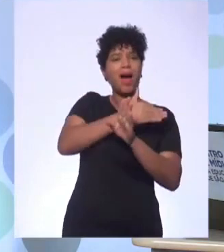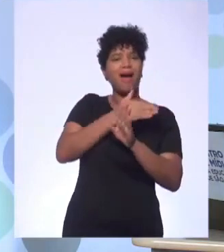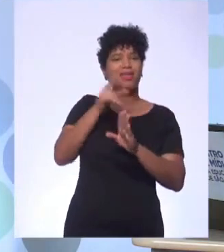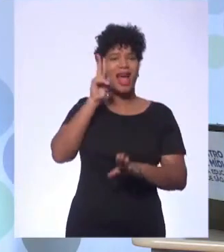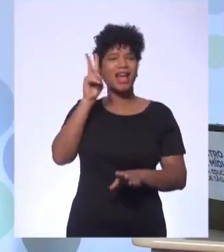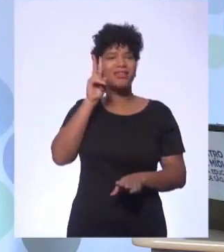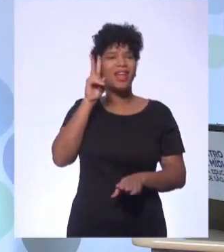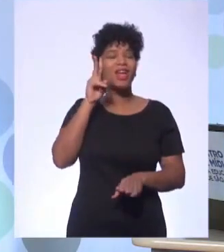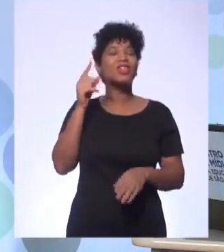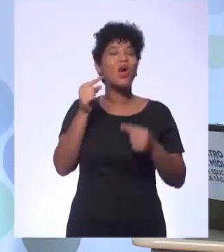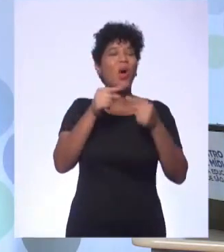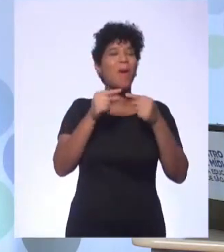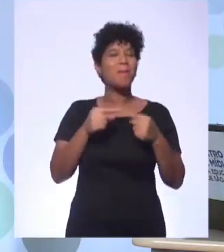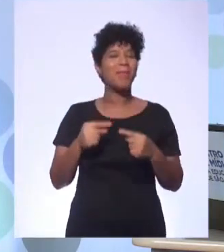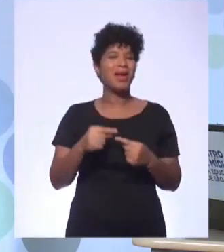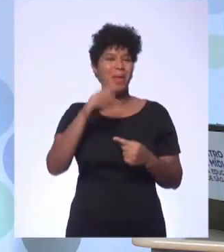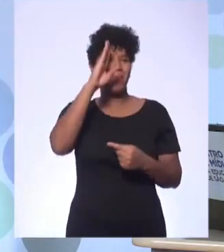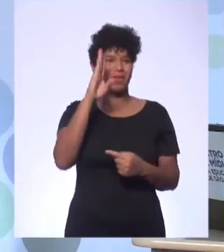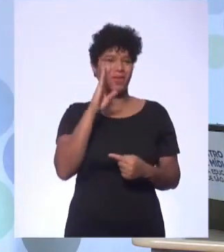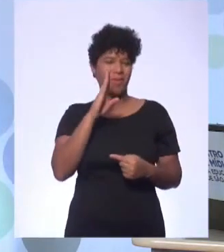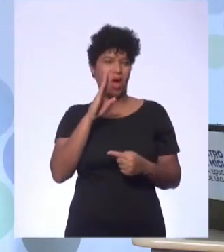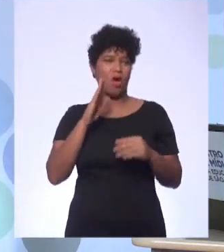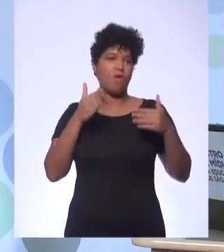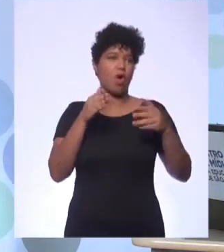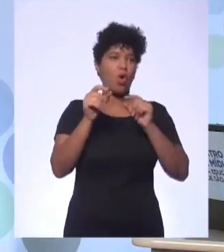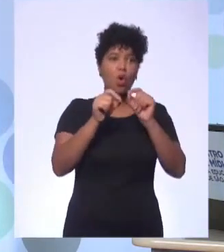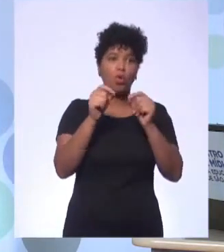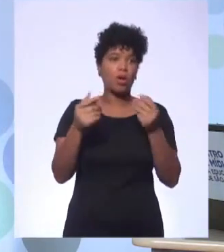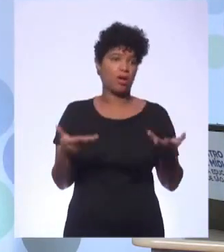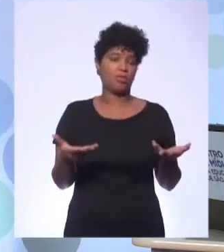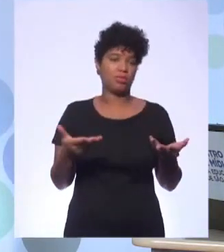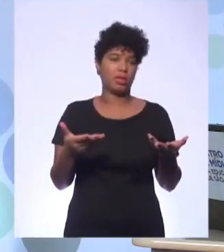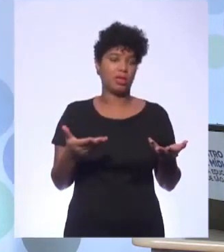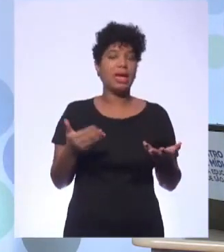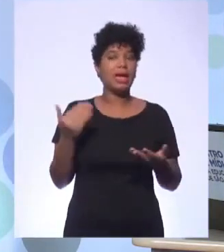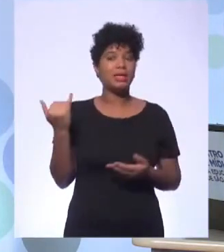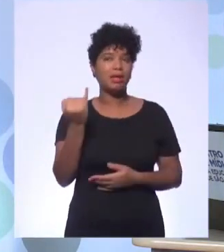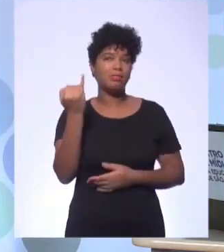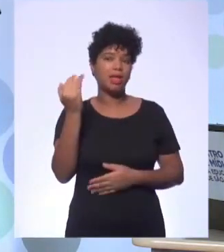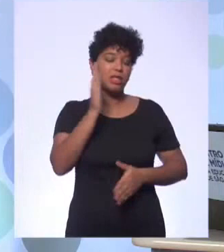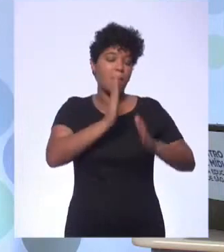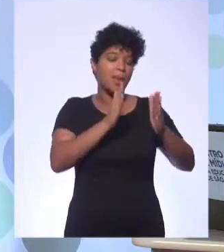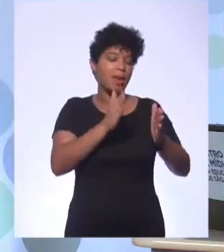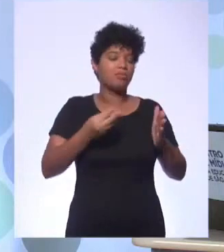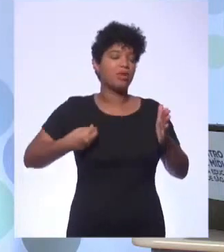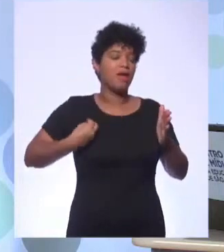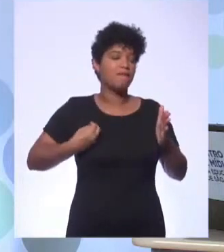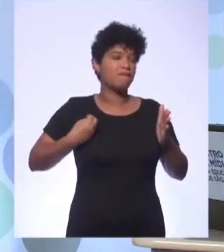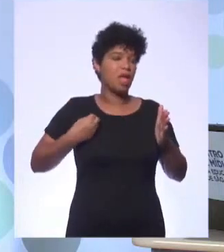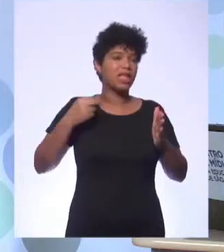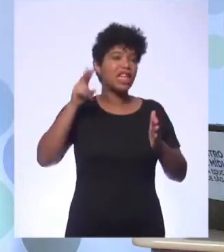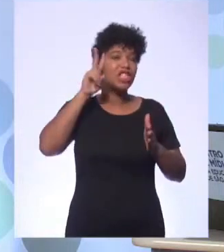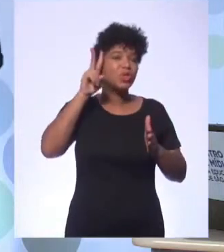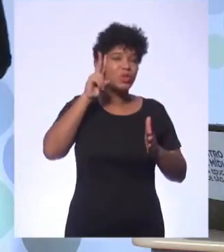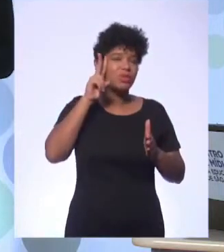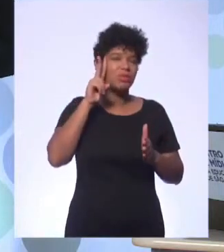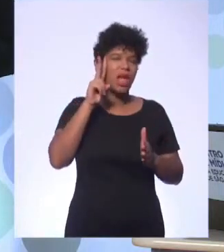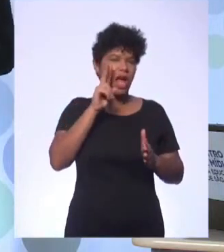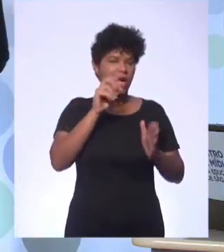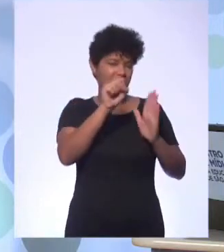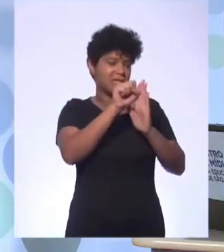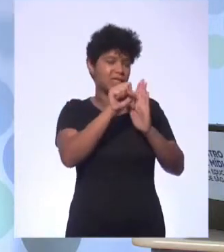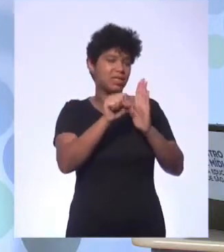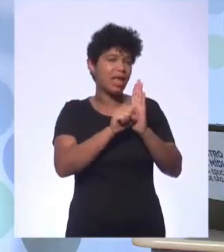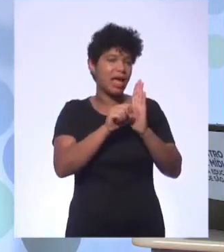muito próxima ou baseada na arte concreta, por exemplo, da década de 50. Né? Ou seja, eu criei um conceito para